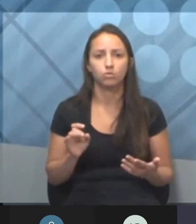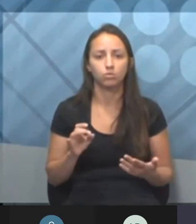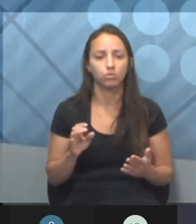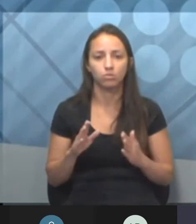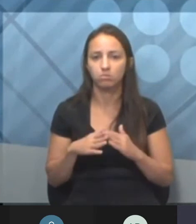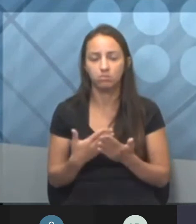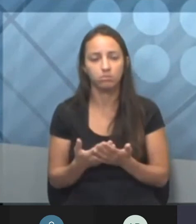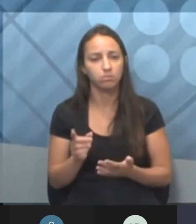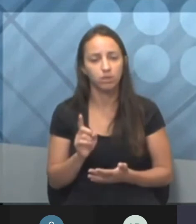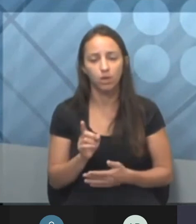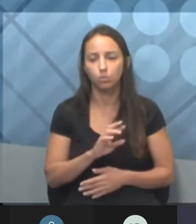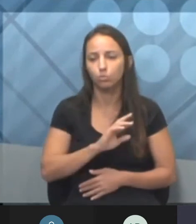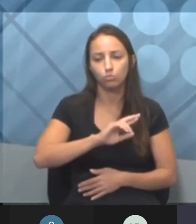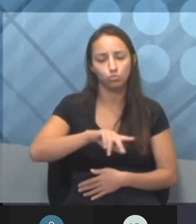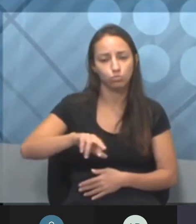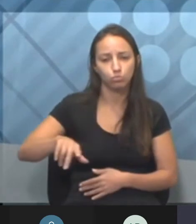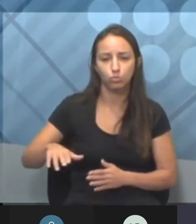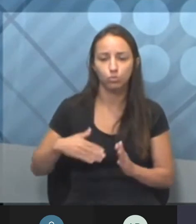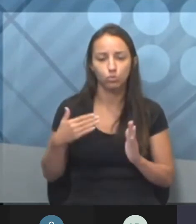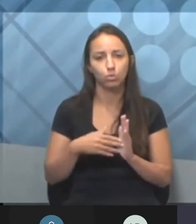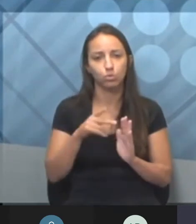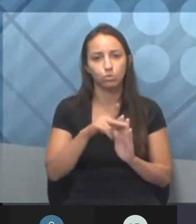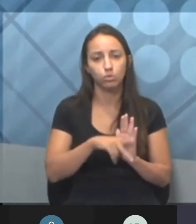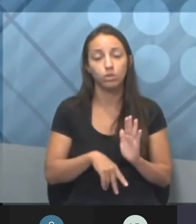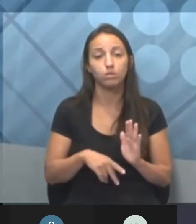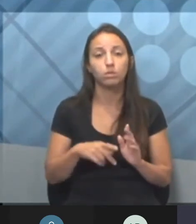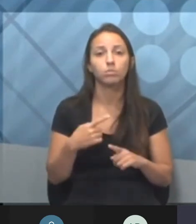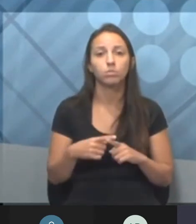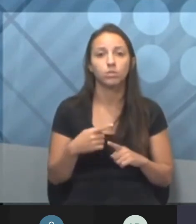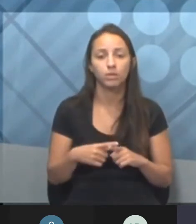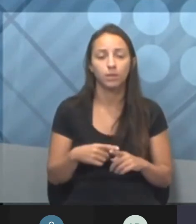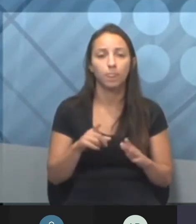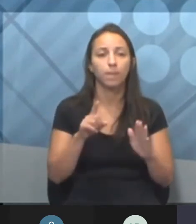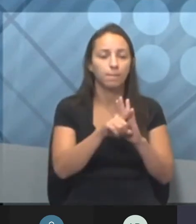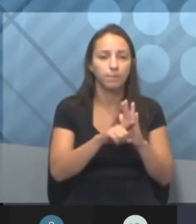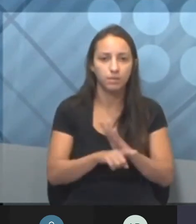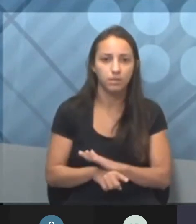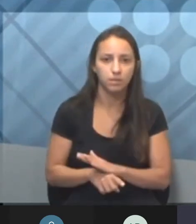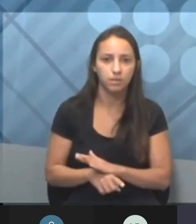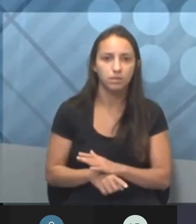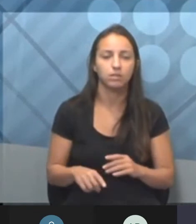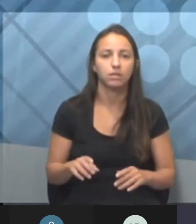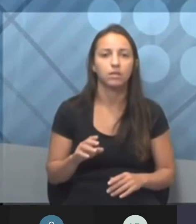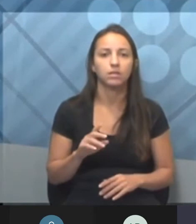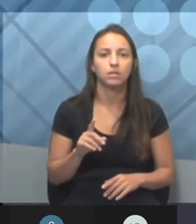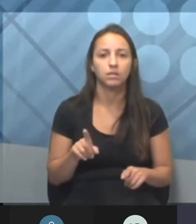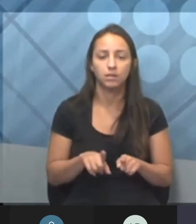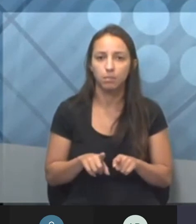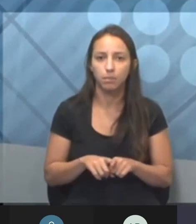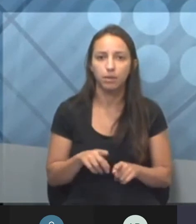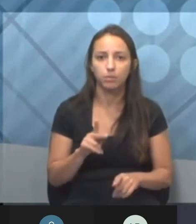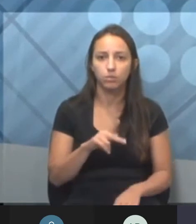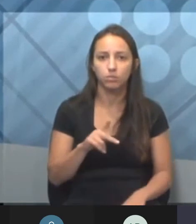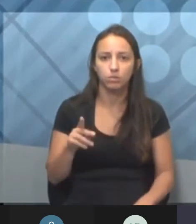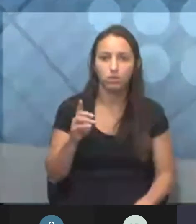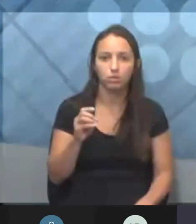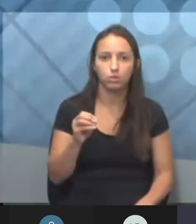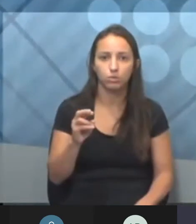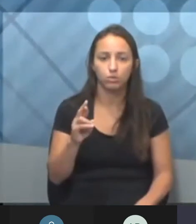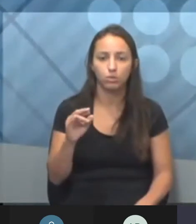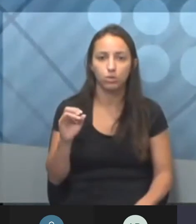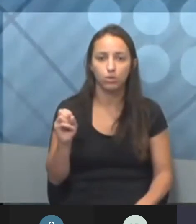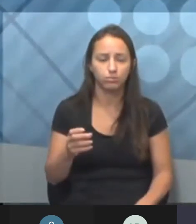projetos escolares, mas em todos os outros, porque as pesquisas, inclusive da professora Doris Kowaltowski, já lá